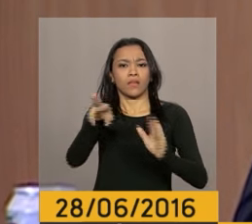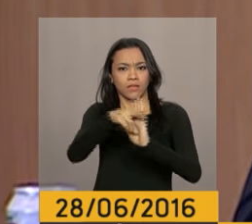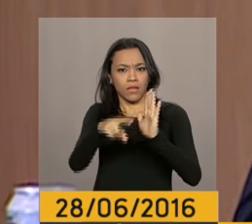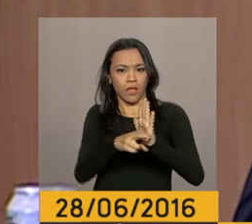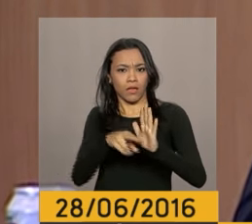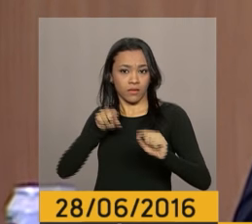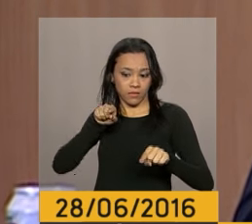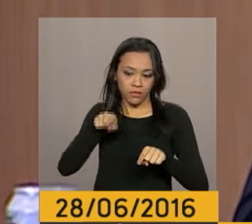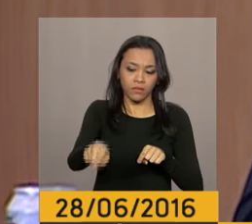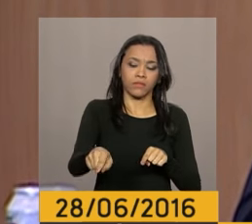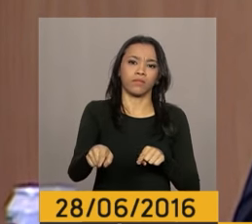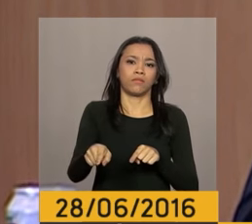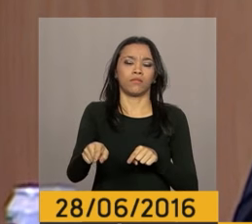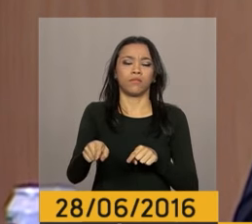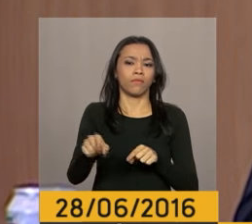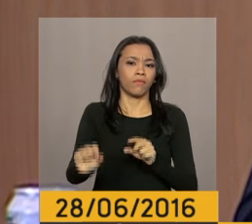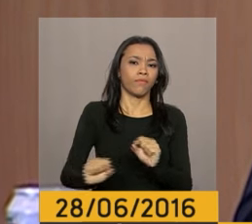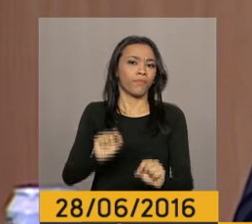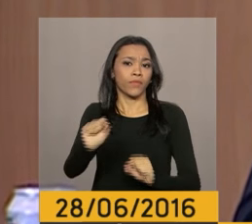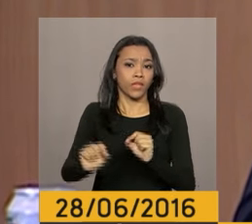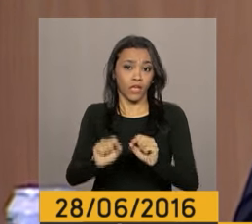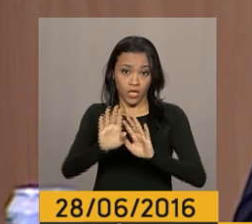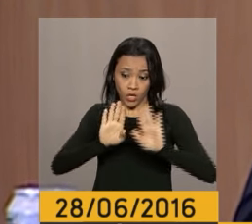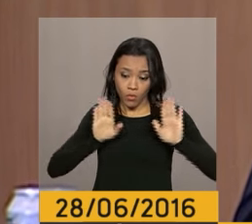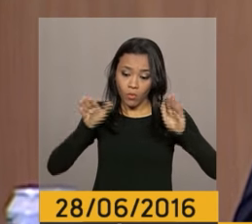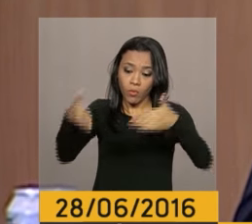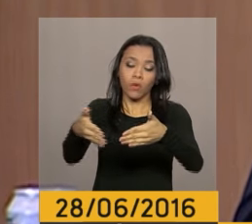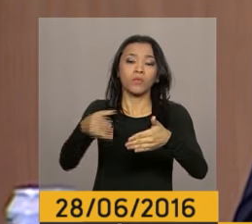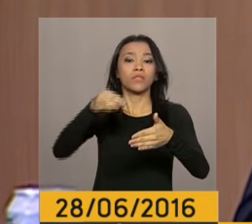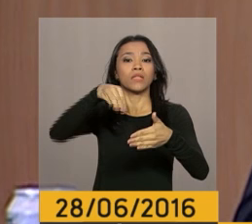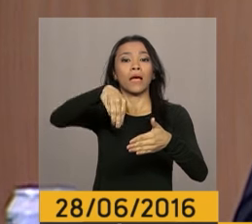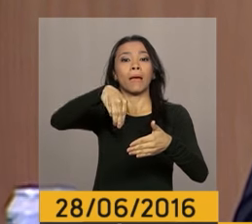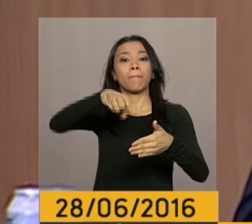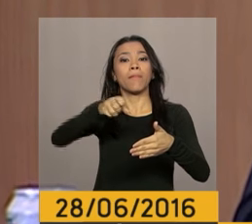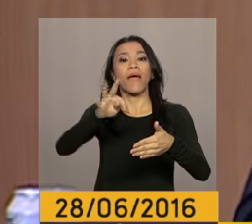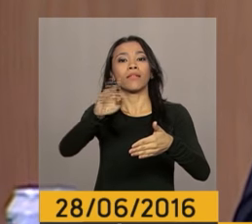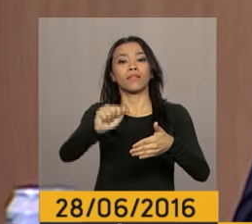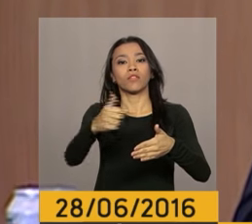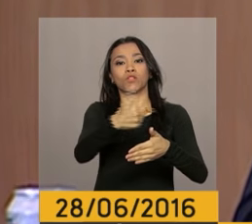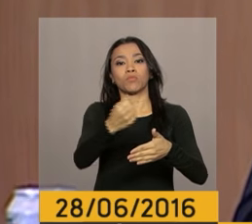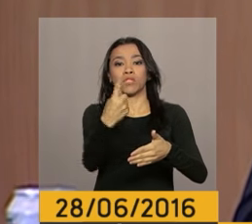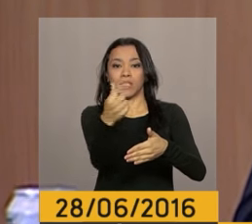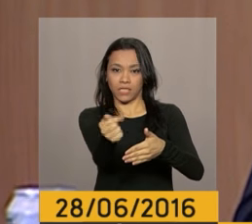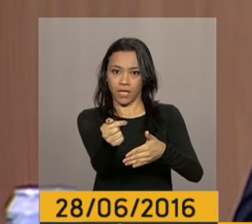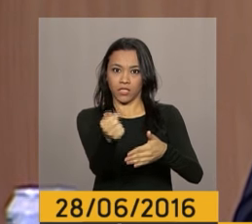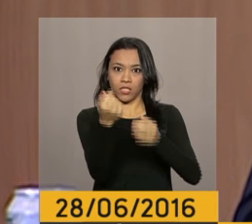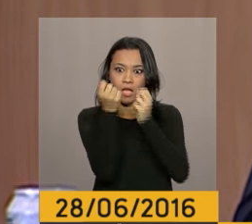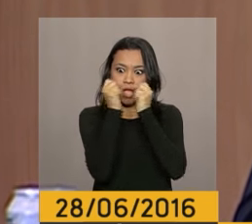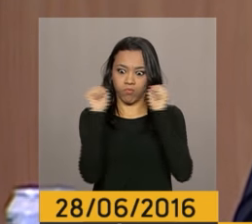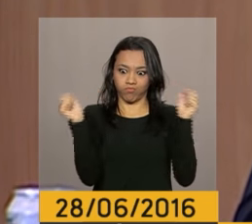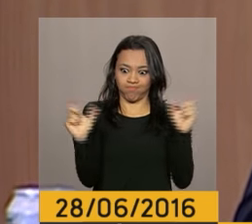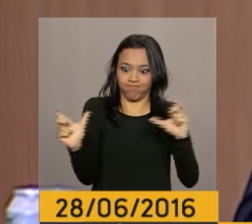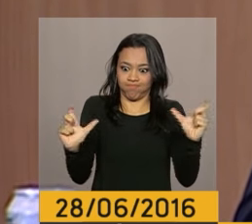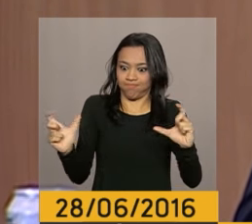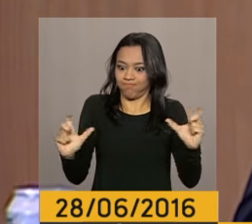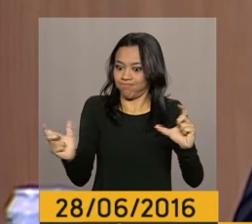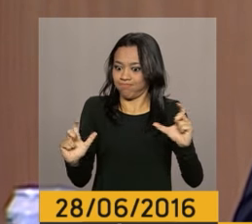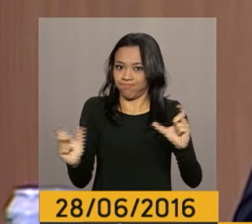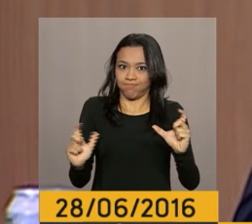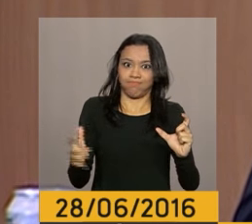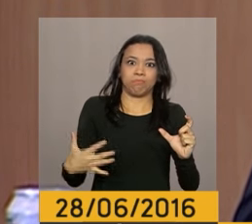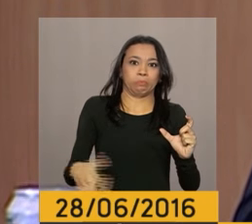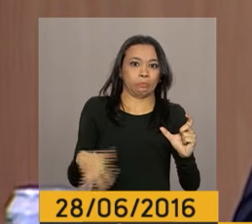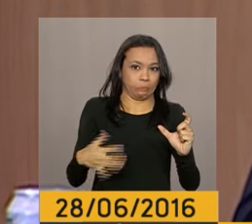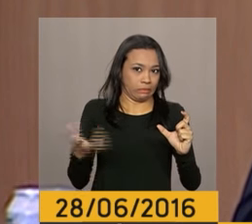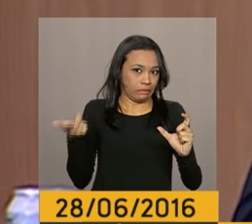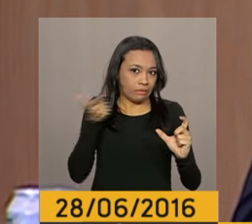caso, acredito que o centro da meta em 2017 é ambiciosa e crível ao mesmo